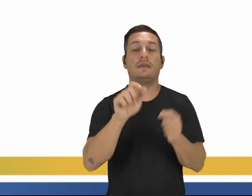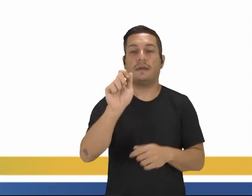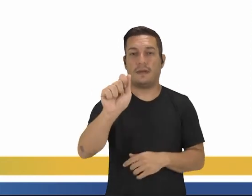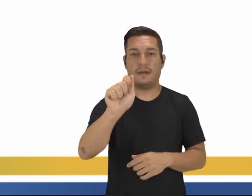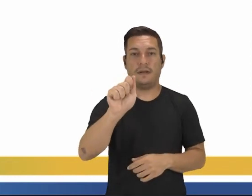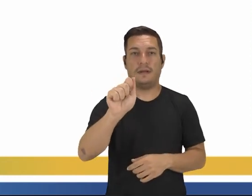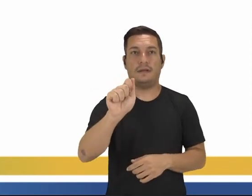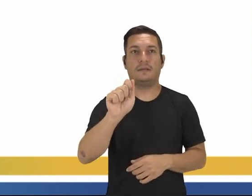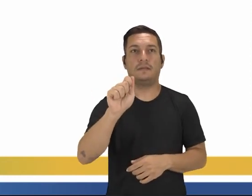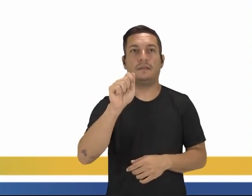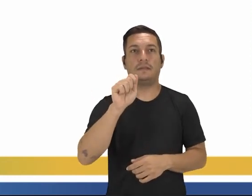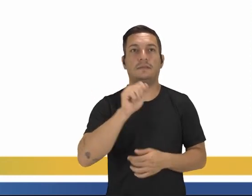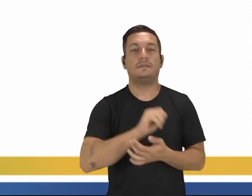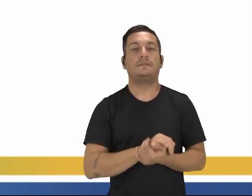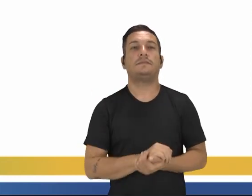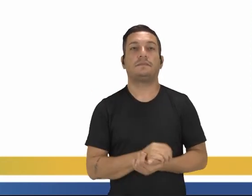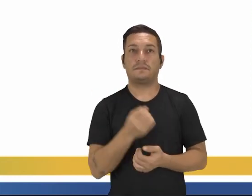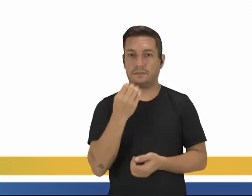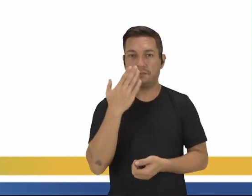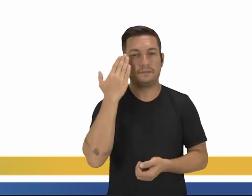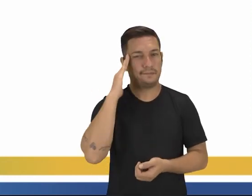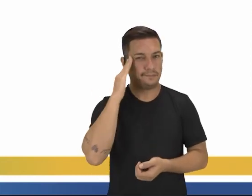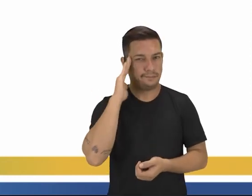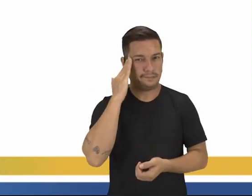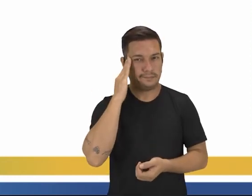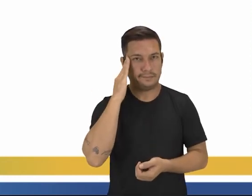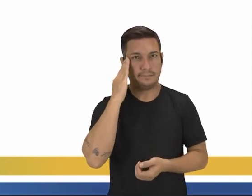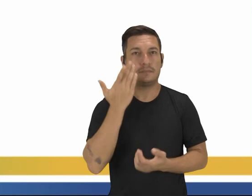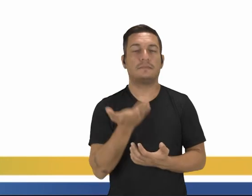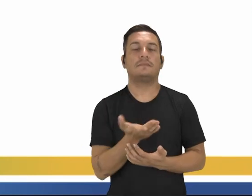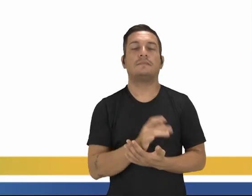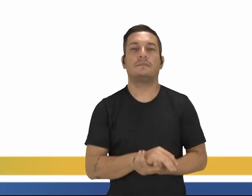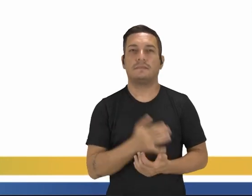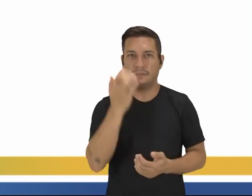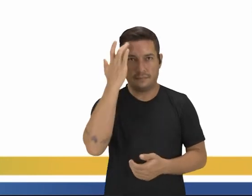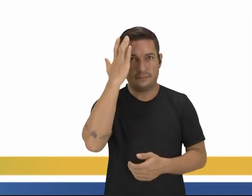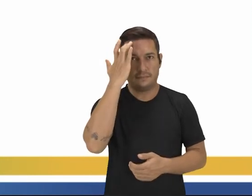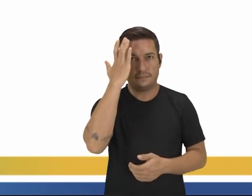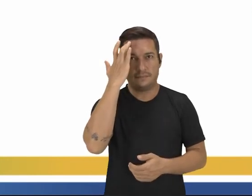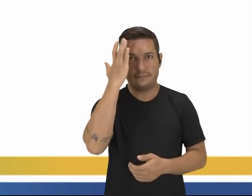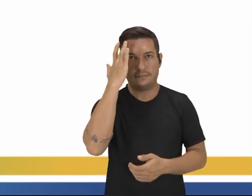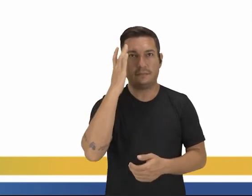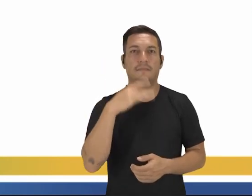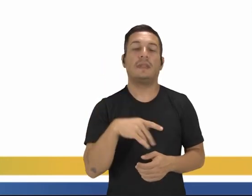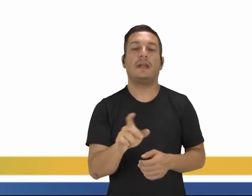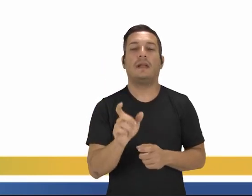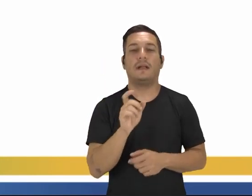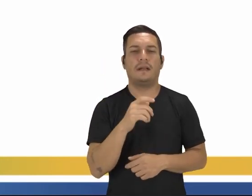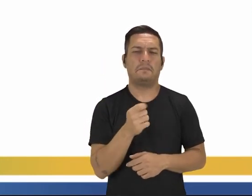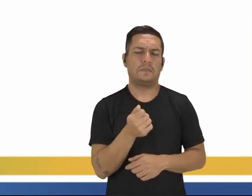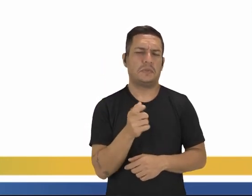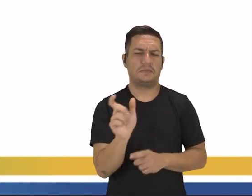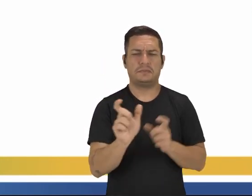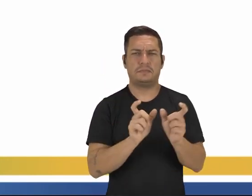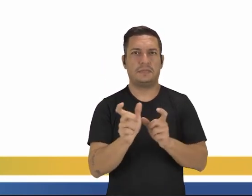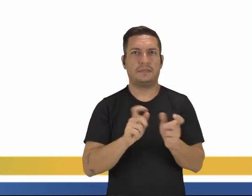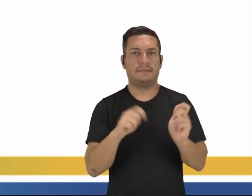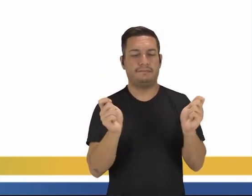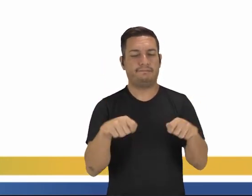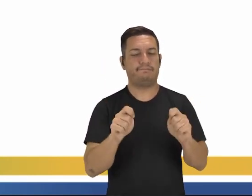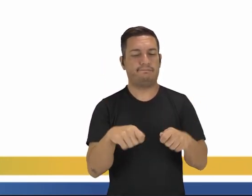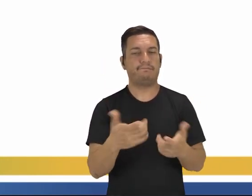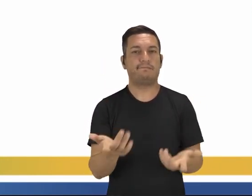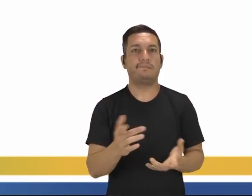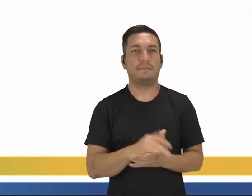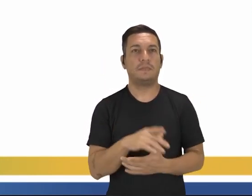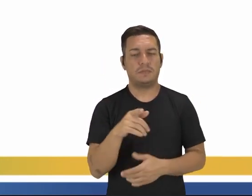letra A. A buen entendedor, esse está bem fácil, né? Poucas palavras bastam, ou seja,